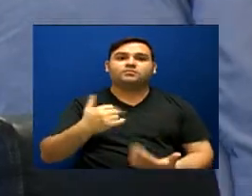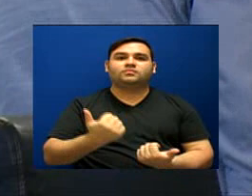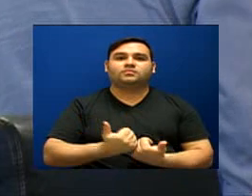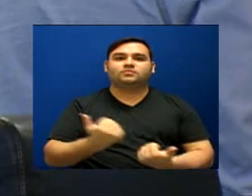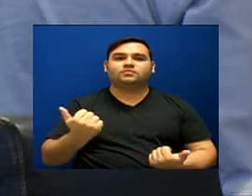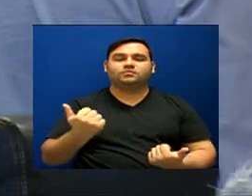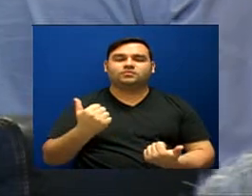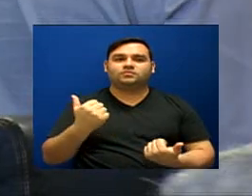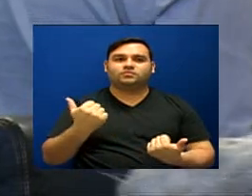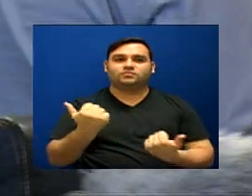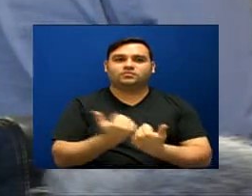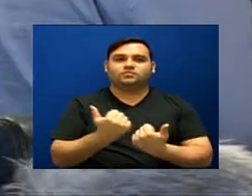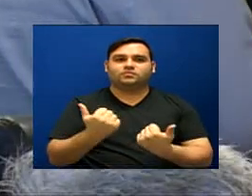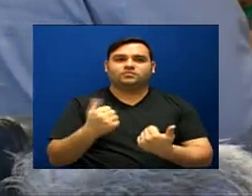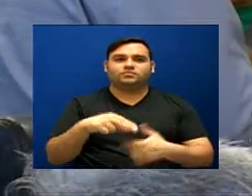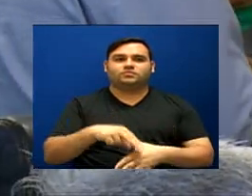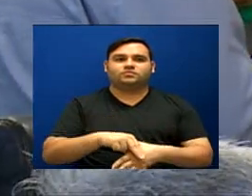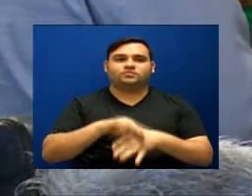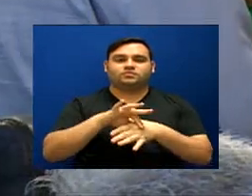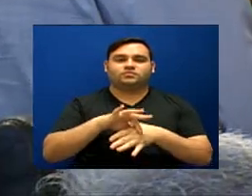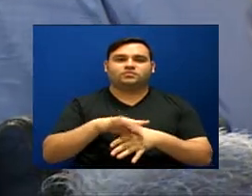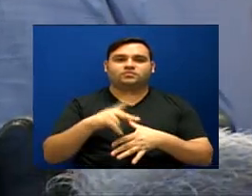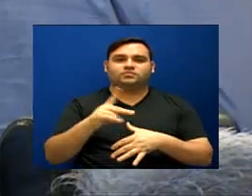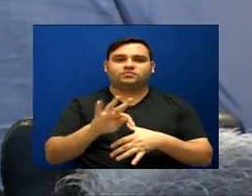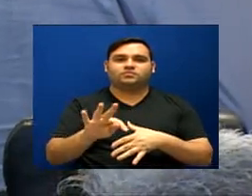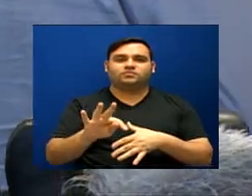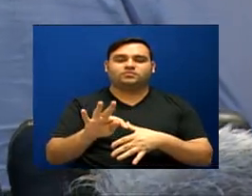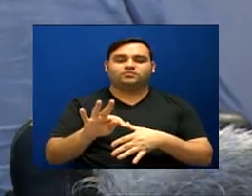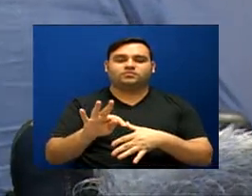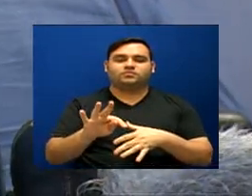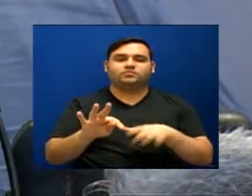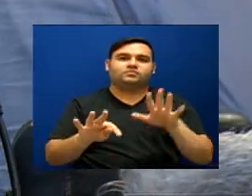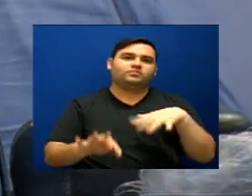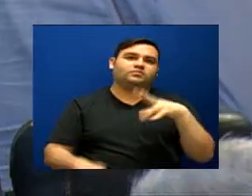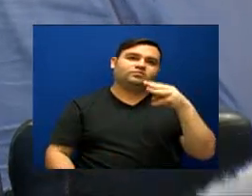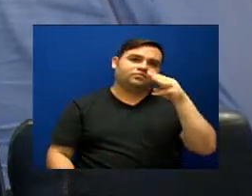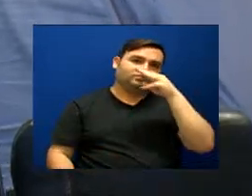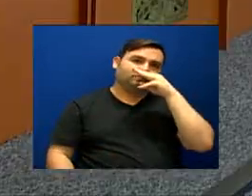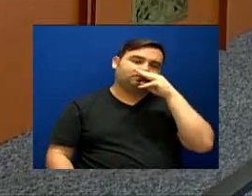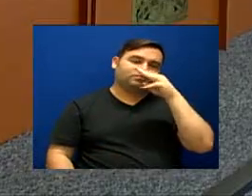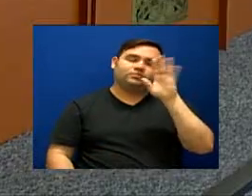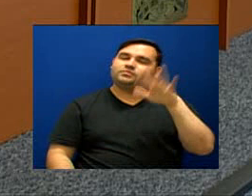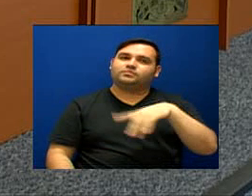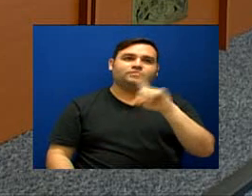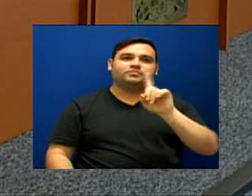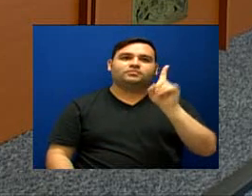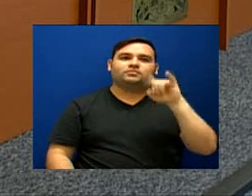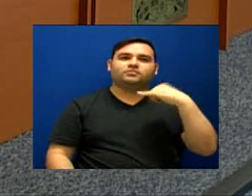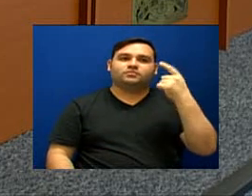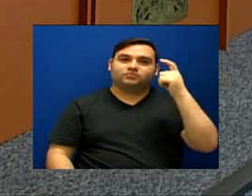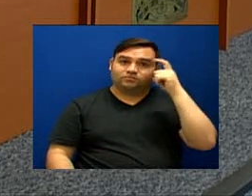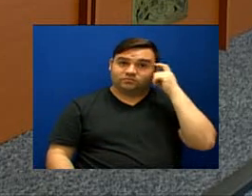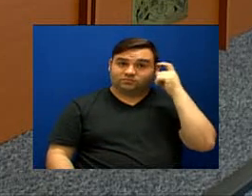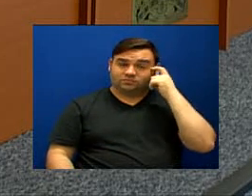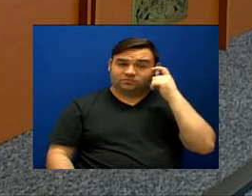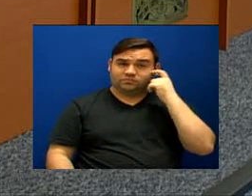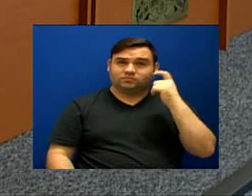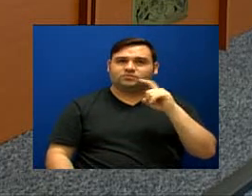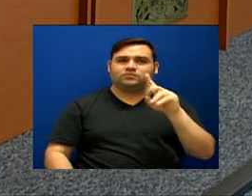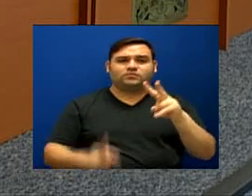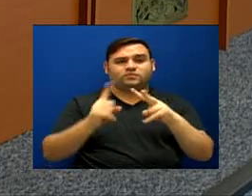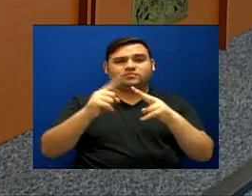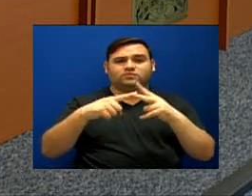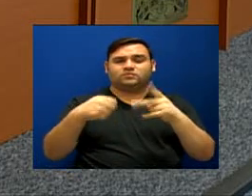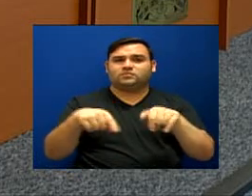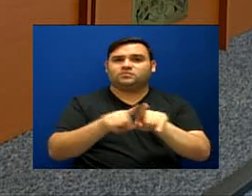vice-líder, líder ad hoc do PT. Vereador Martinez. Vereador Donizete, por favor. Os dois